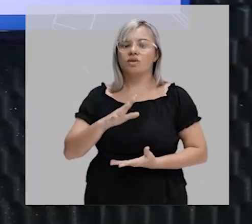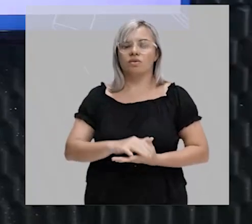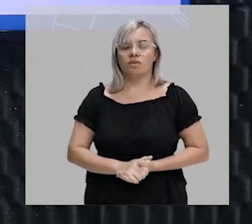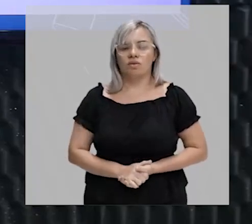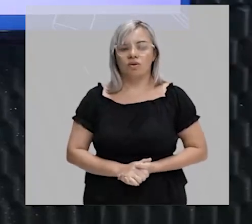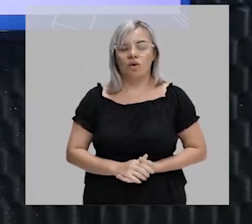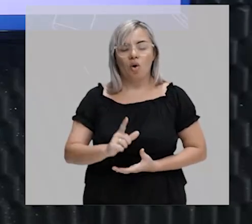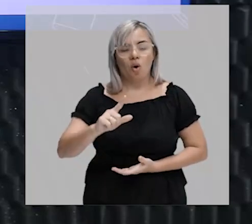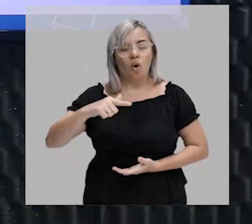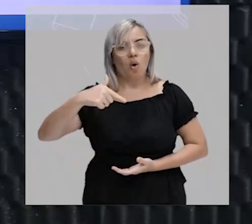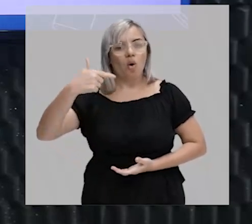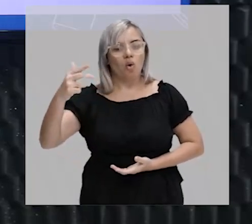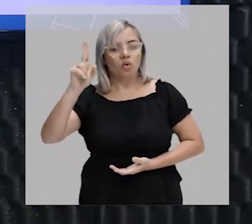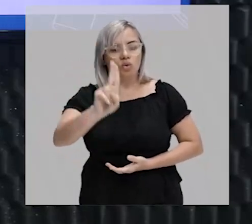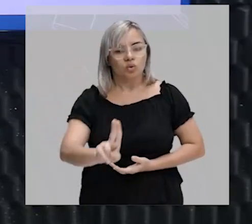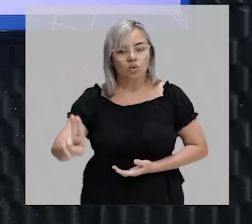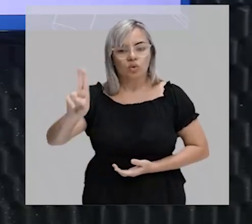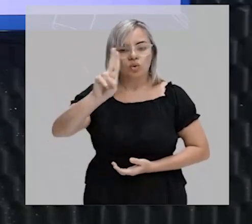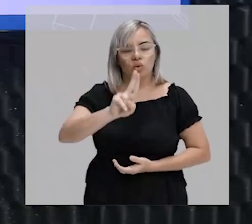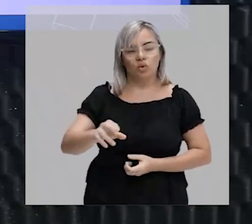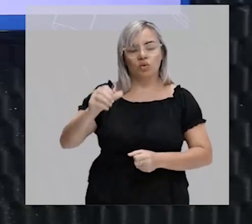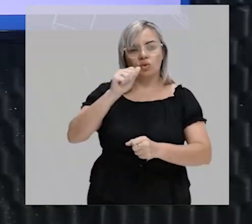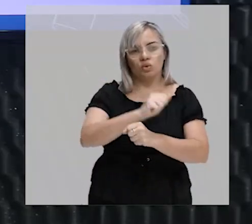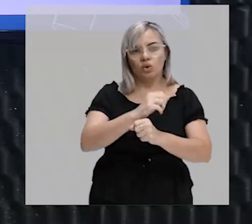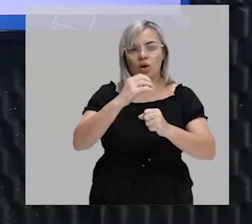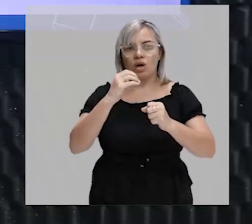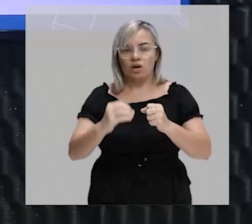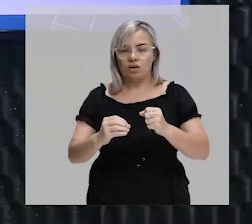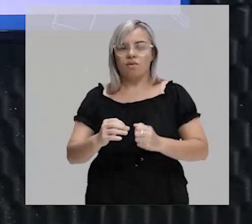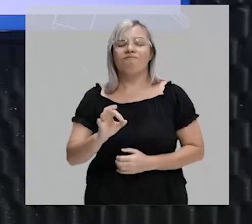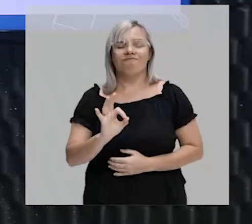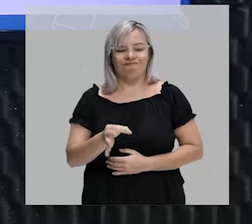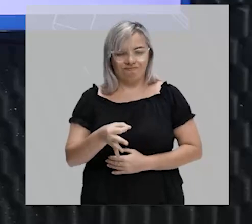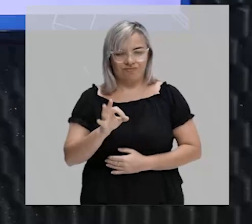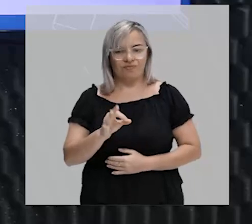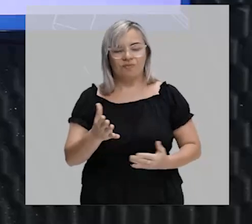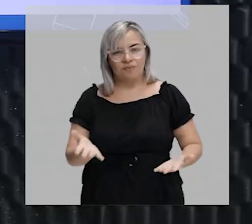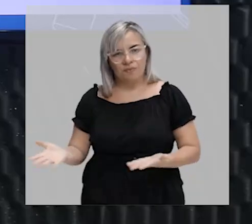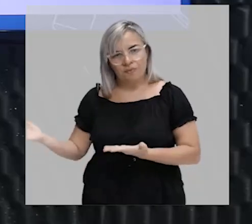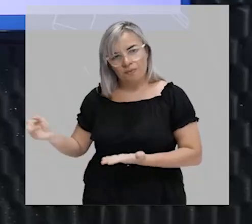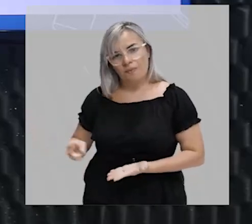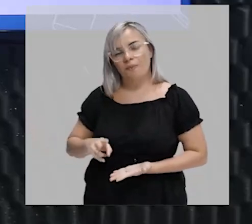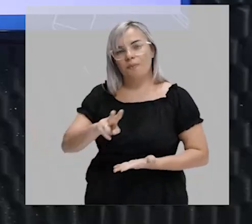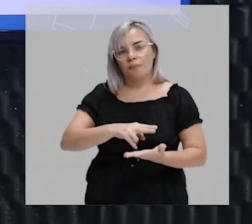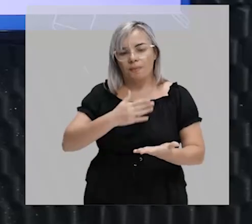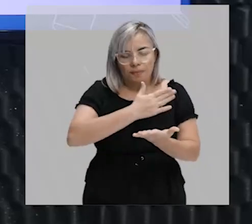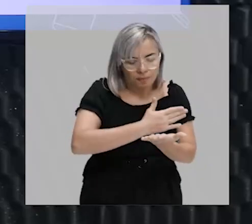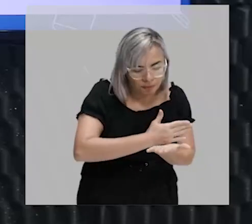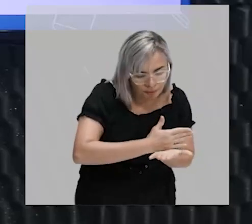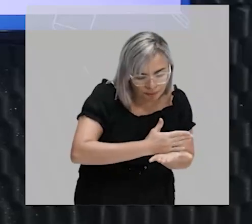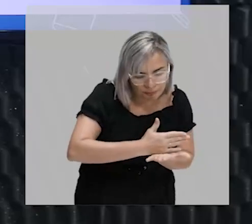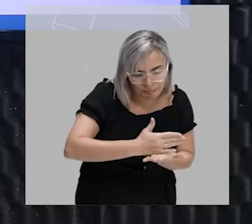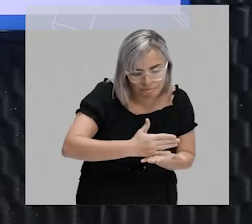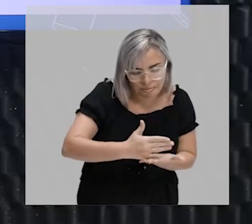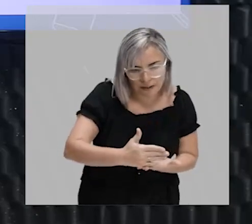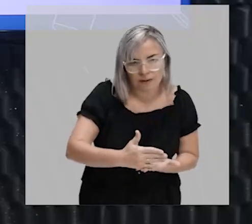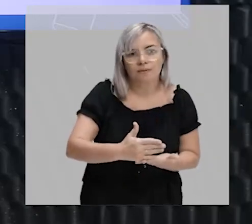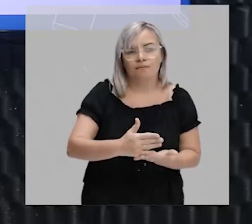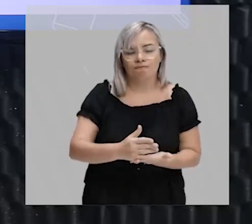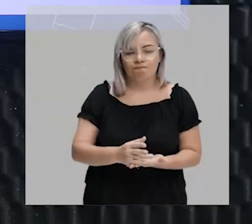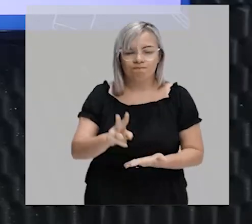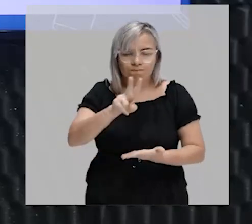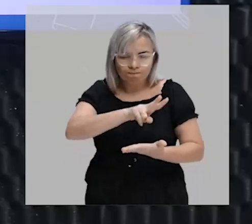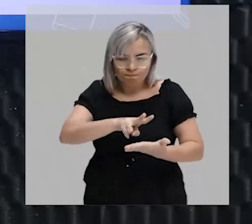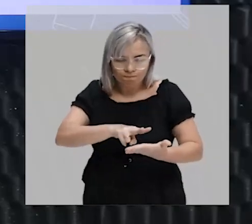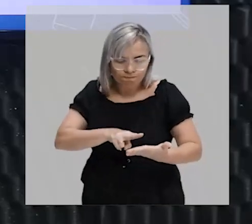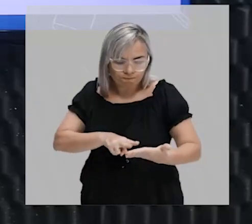Outros usos dos artigos definidos. Aqui é que nós vamos começar a verificar